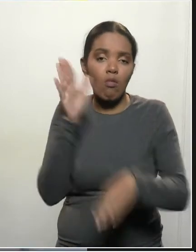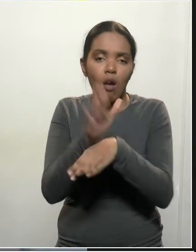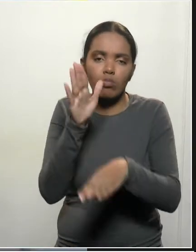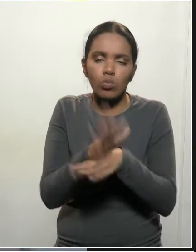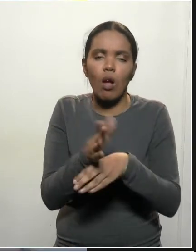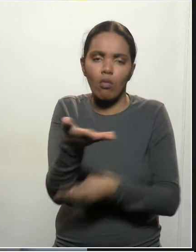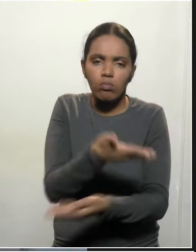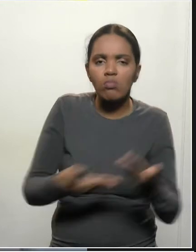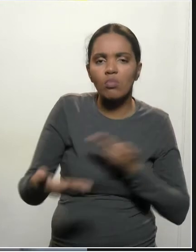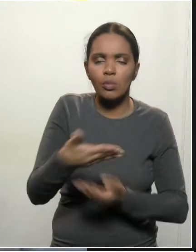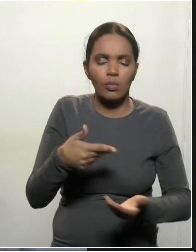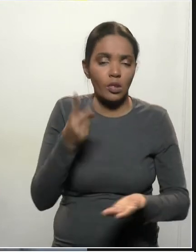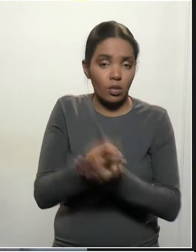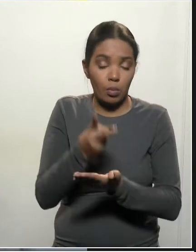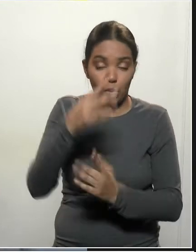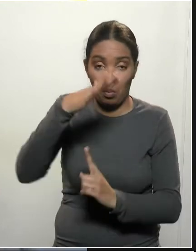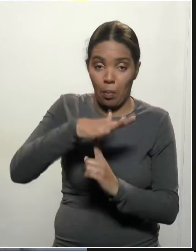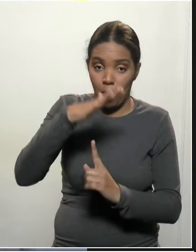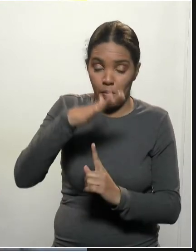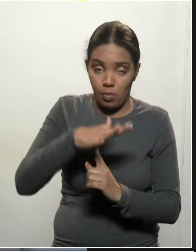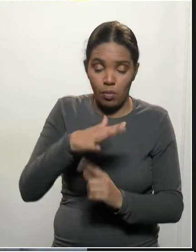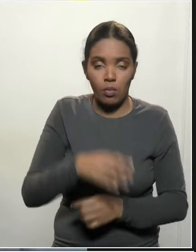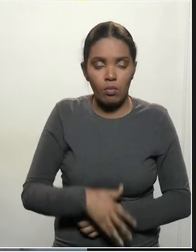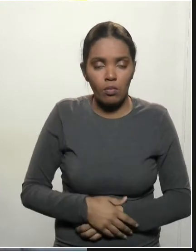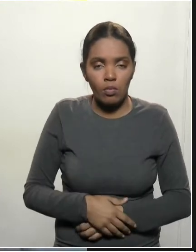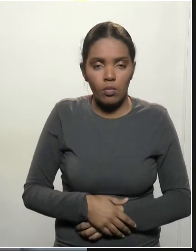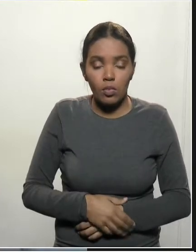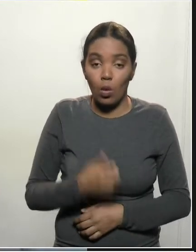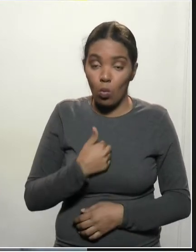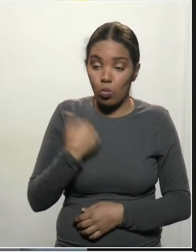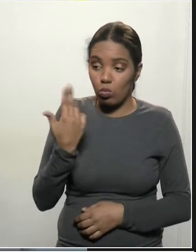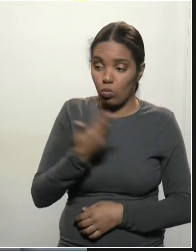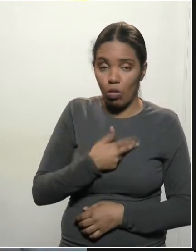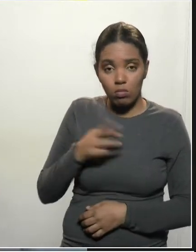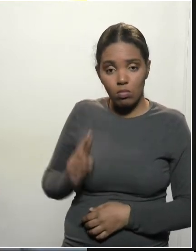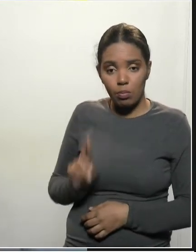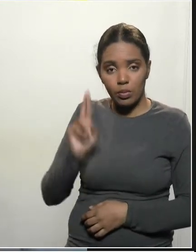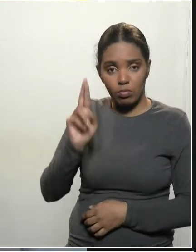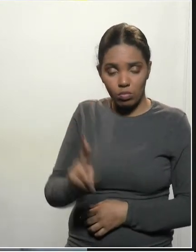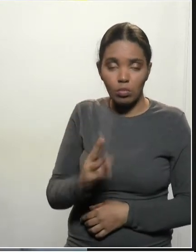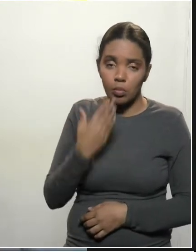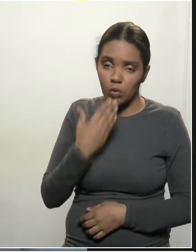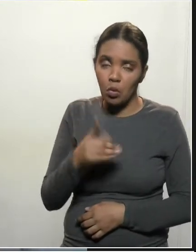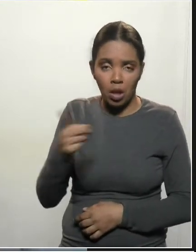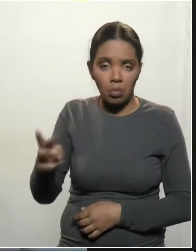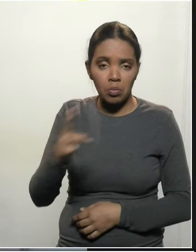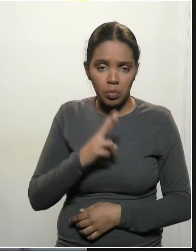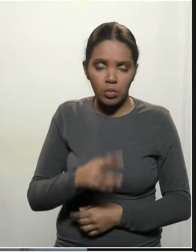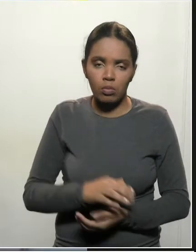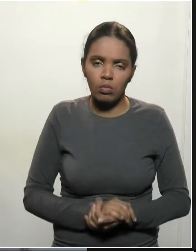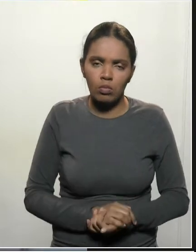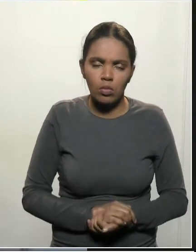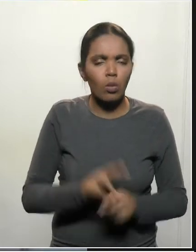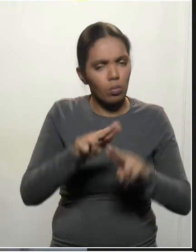a população do Paraná por meio, nesse caso, de nós, que representamos essa população. Eu